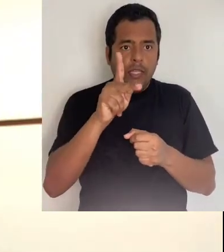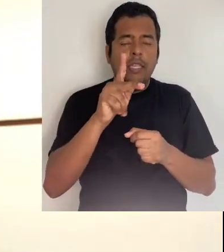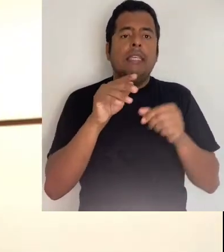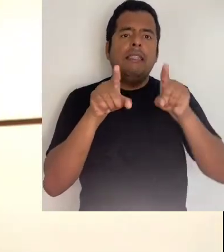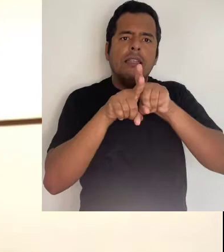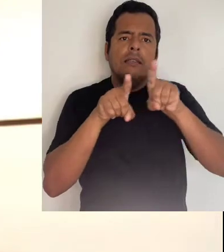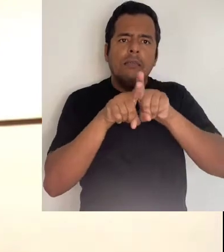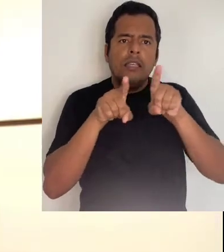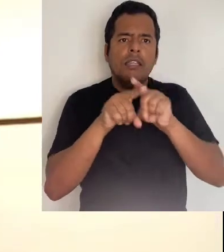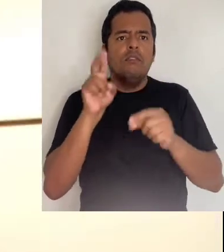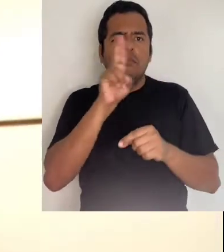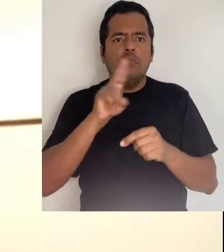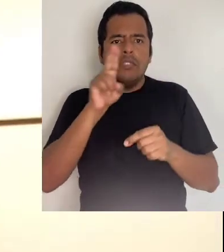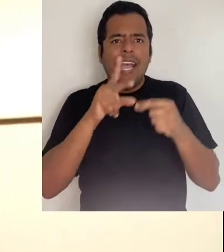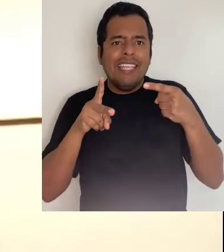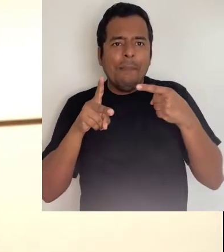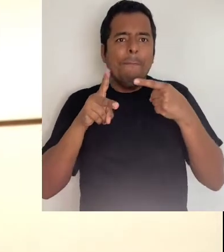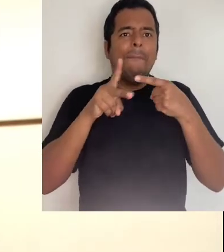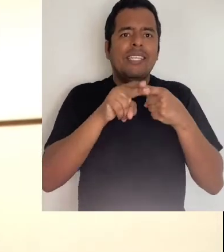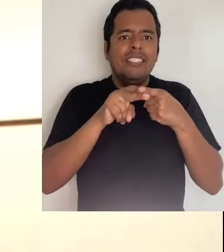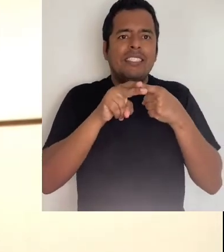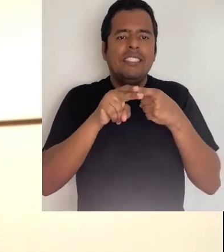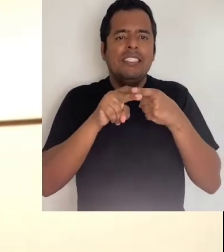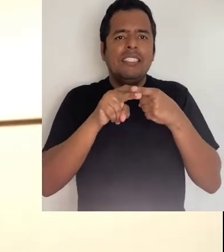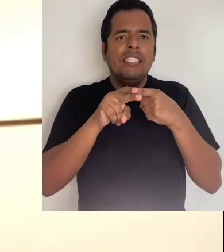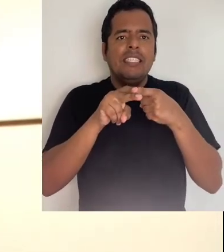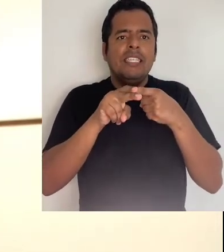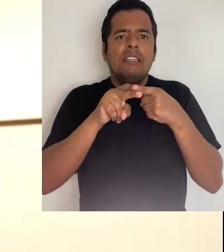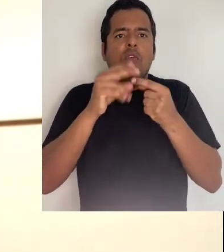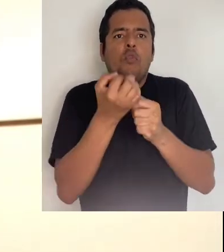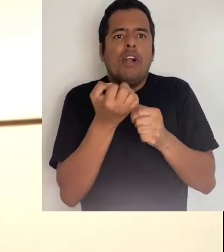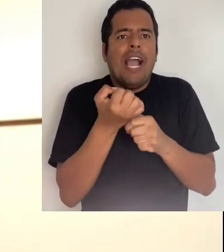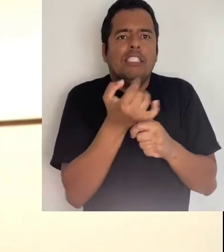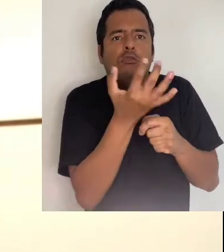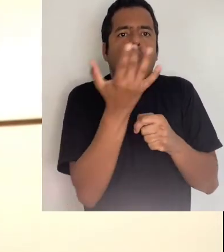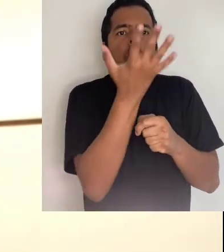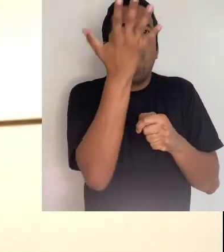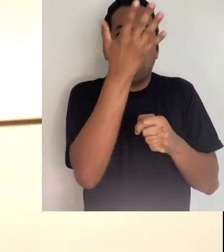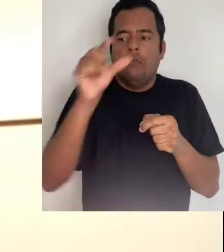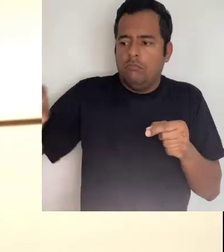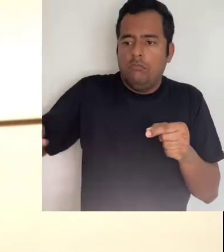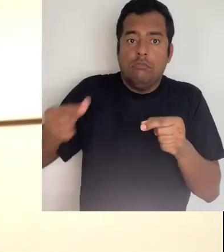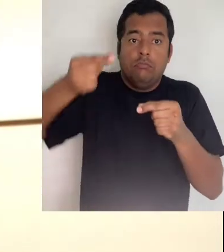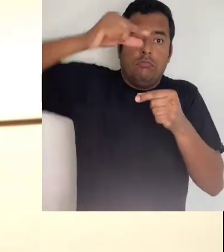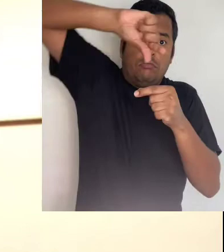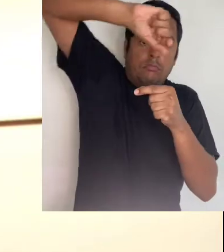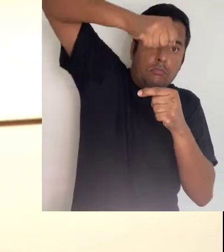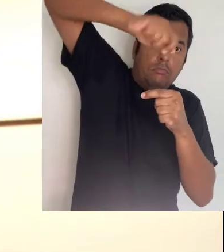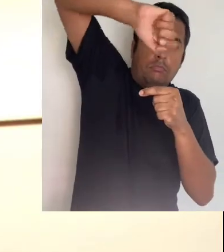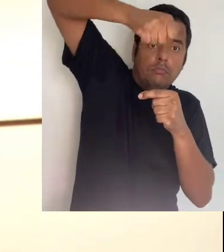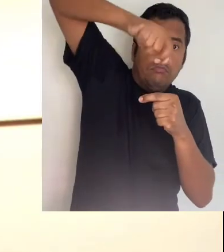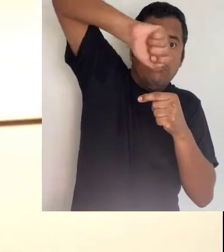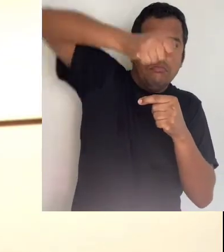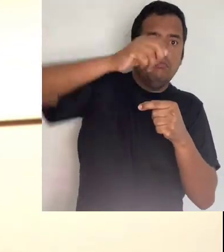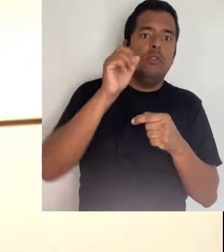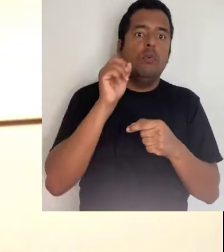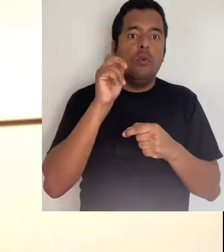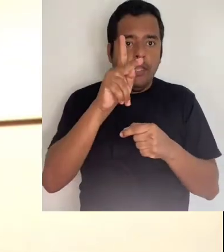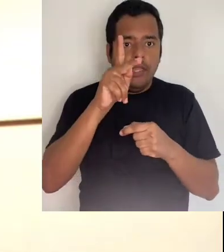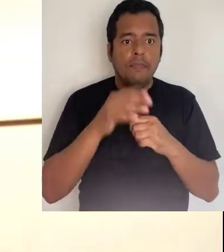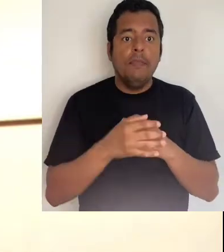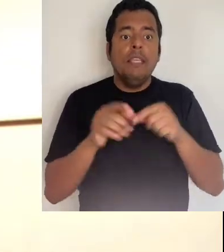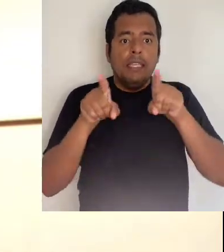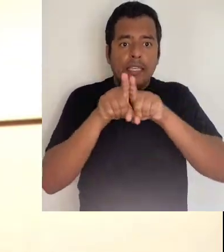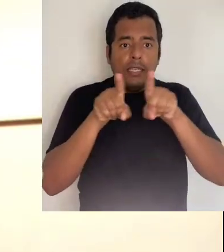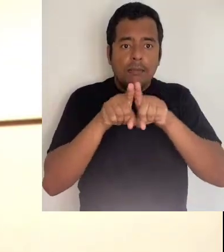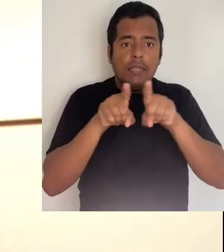septo justamente para impedir a saída de gás aqui, tá? Então você veja aqui que está tudo conectado.